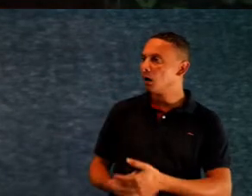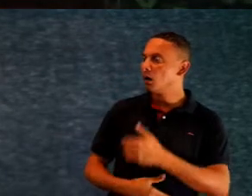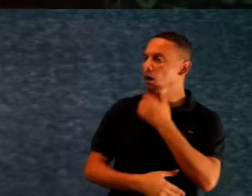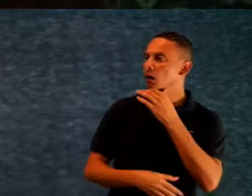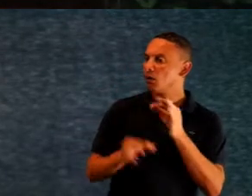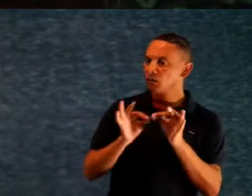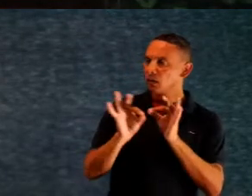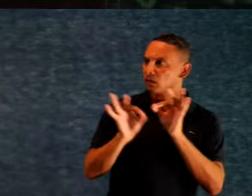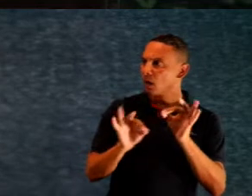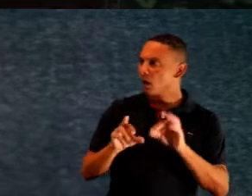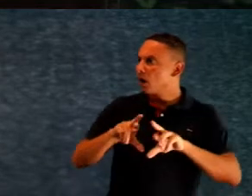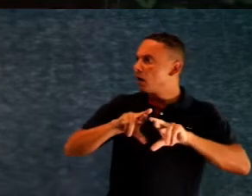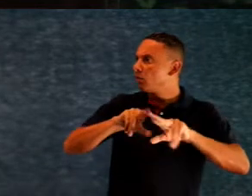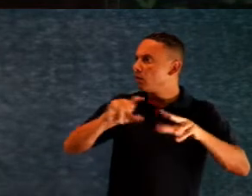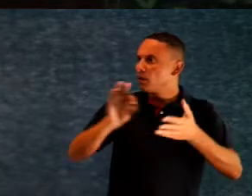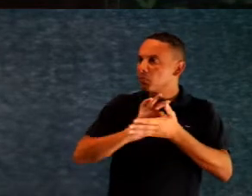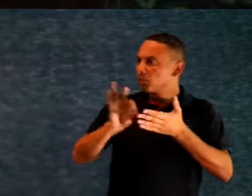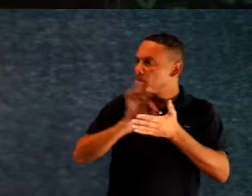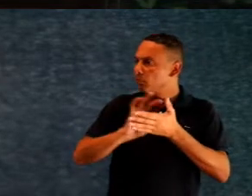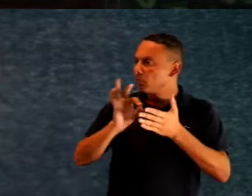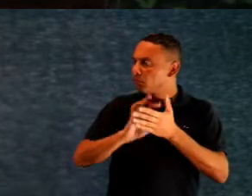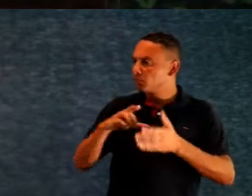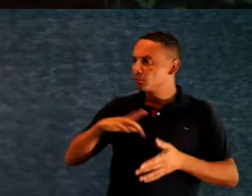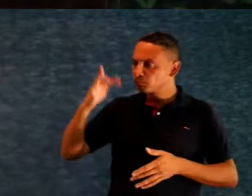riqueza, experiência de vida, mas